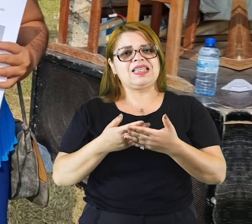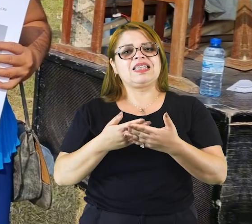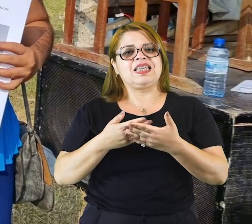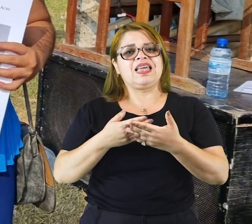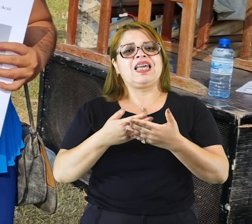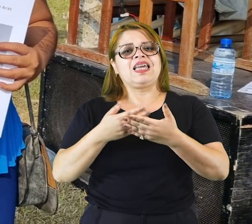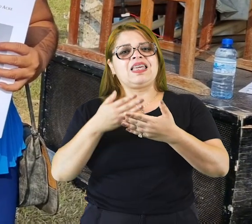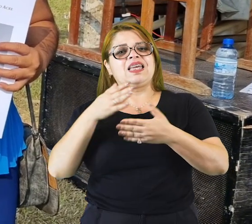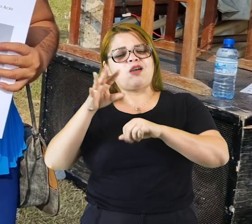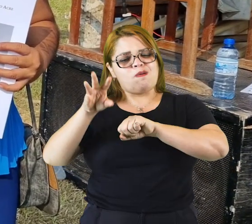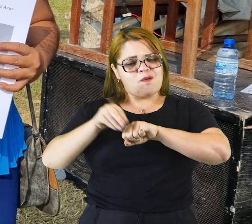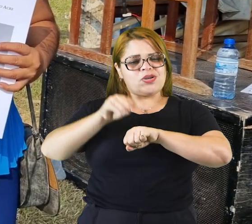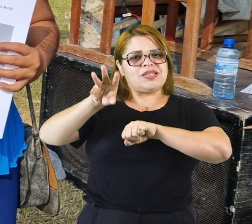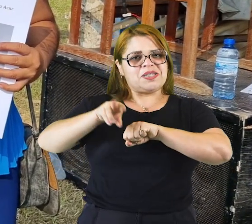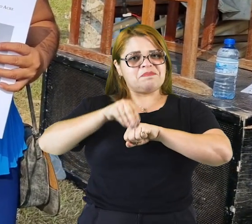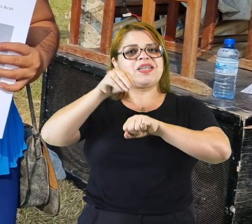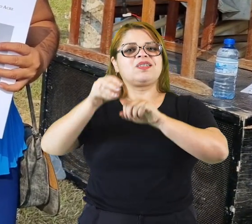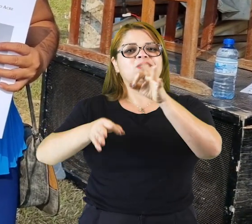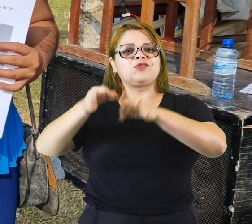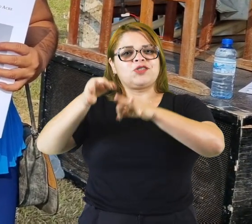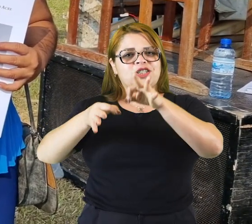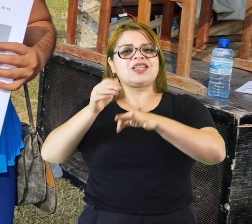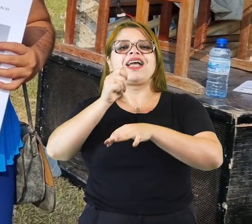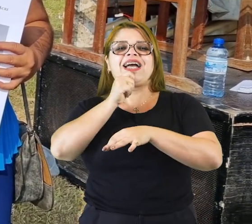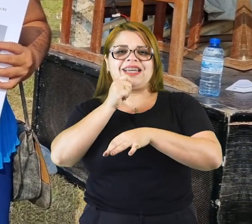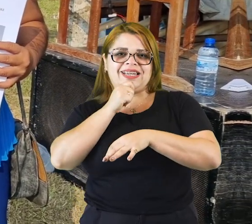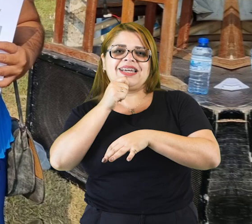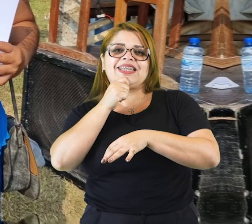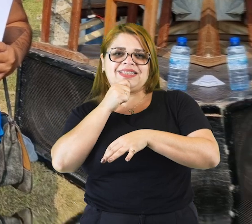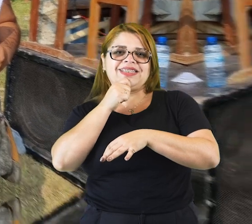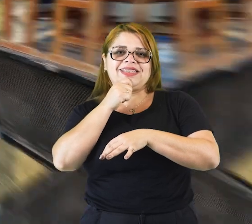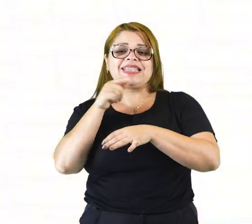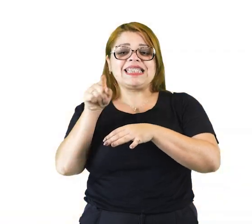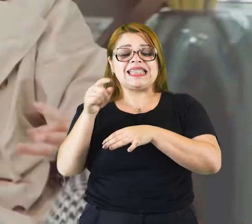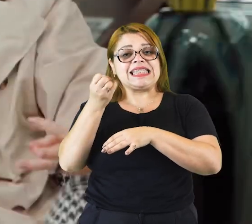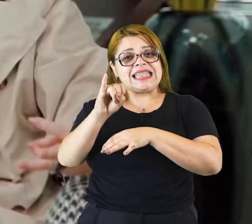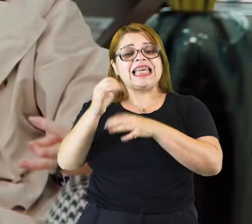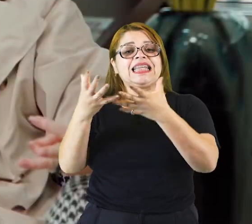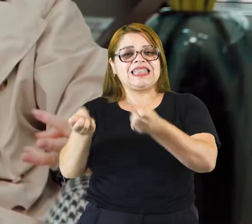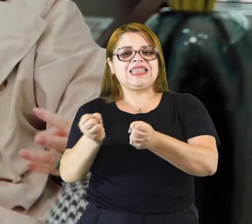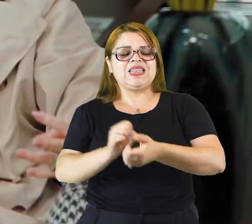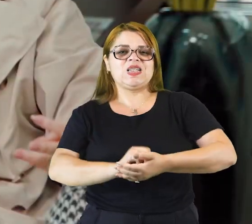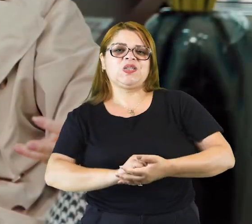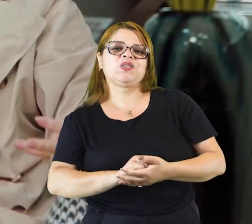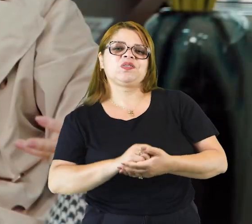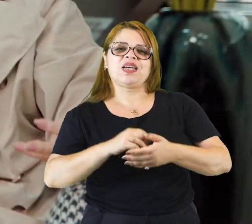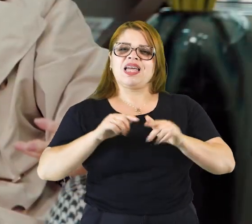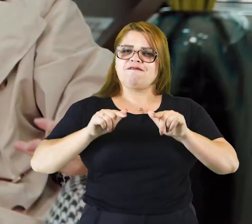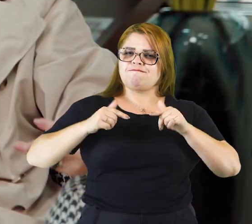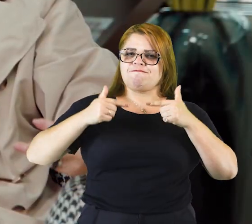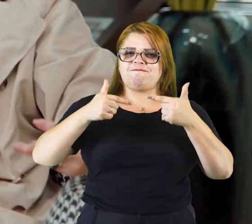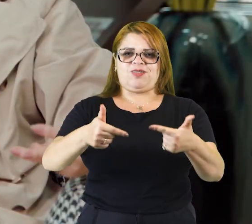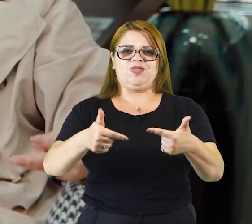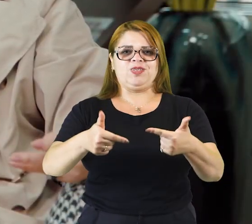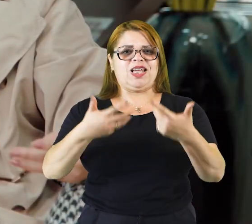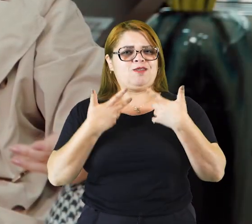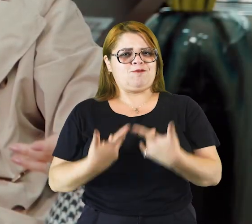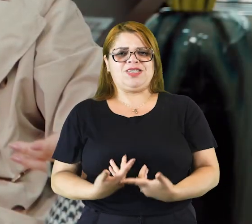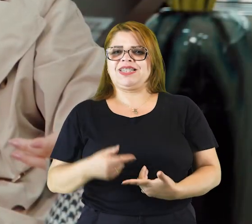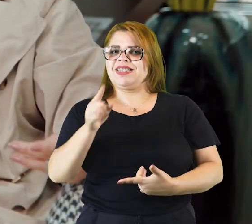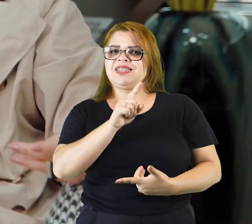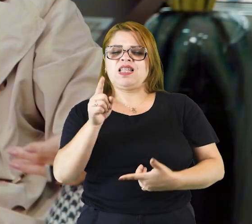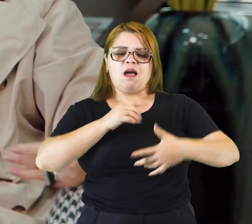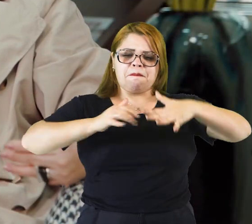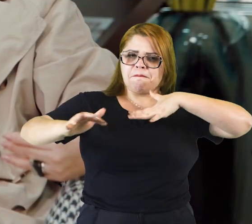me servir dos conhecimentos jurídicos dela por longa data, se ela se o permitir. Ela é destemida, ela é incansável,